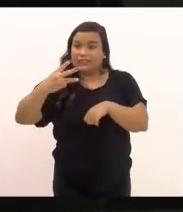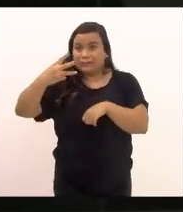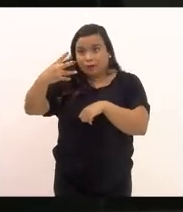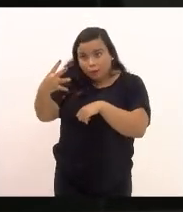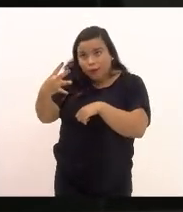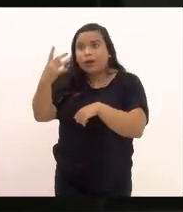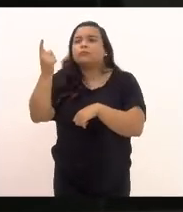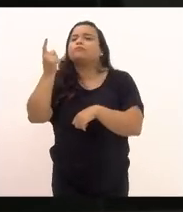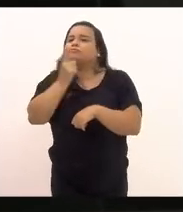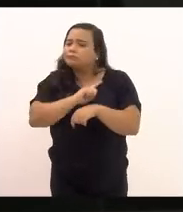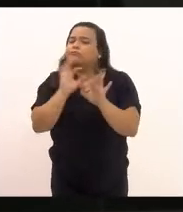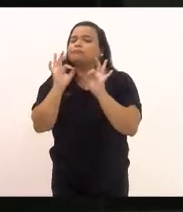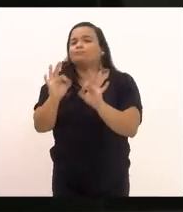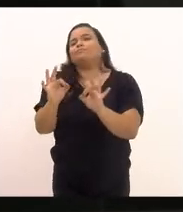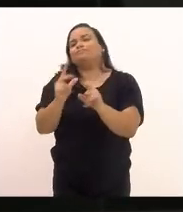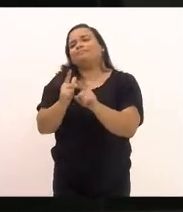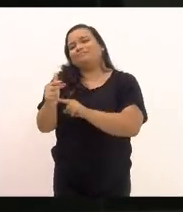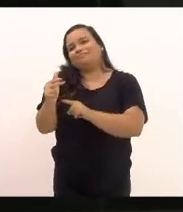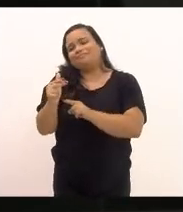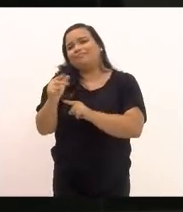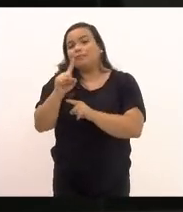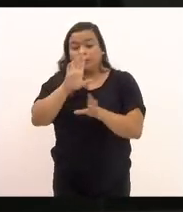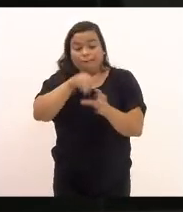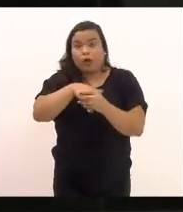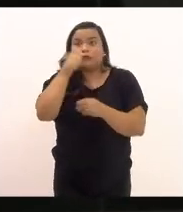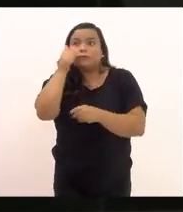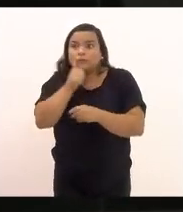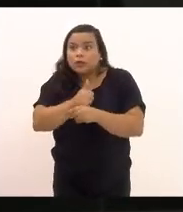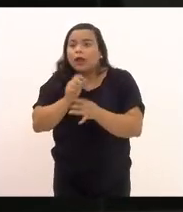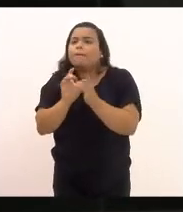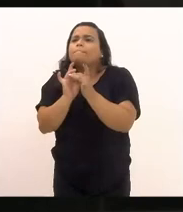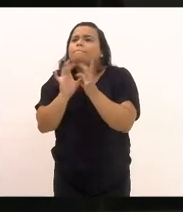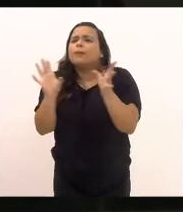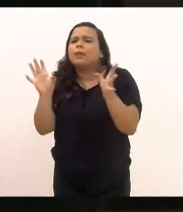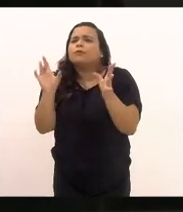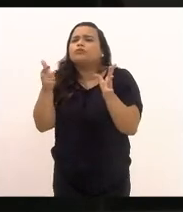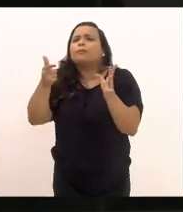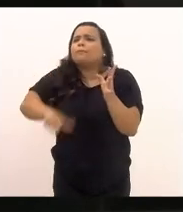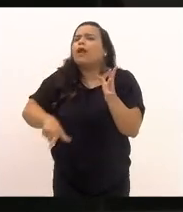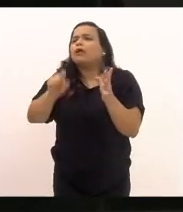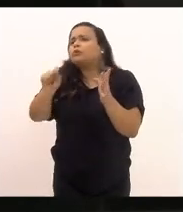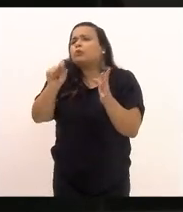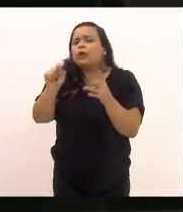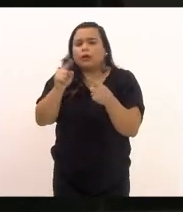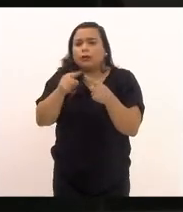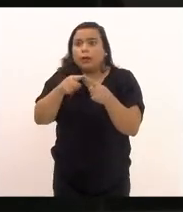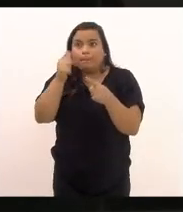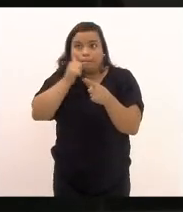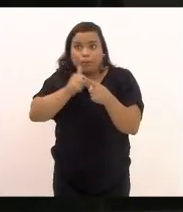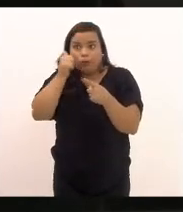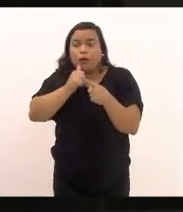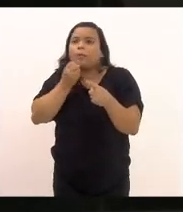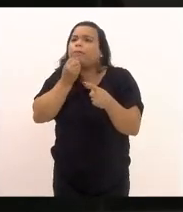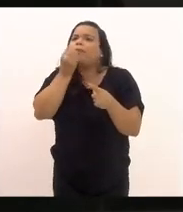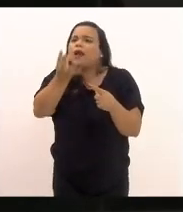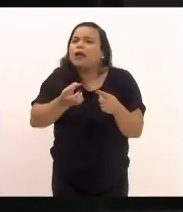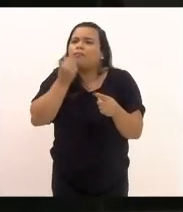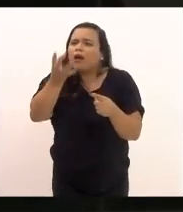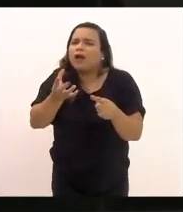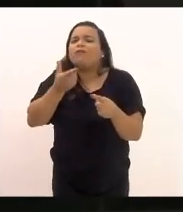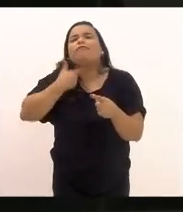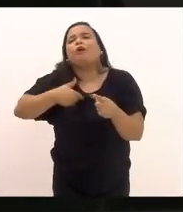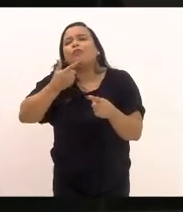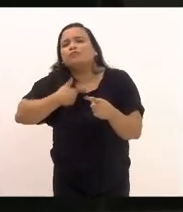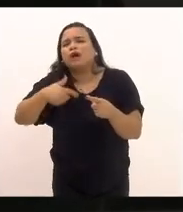1934, o voto feminino não permitiu apenas que as mulheres externassem o seu desejo, o seu olhar